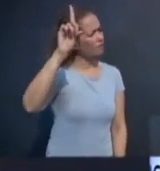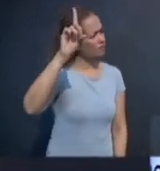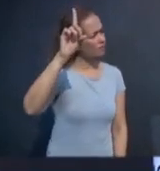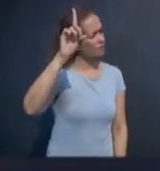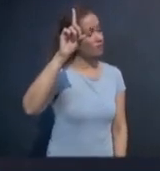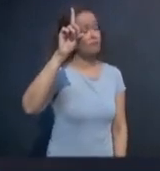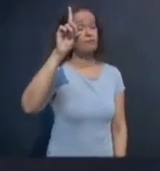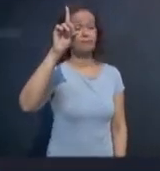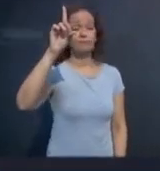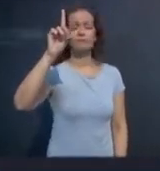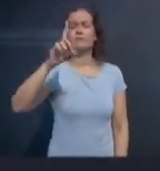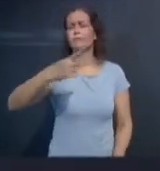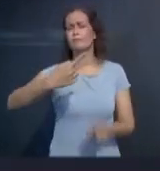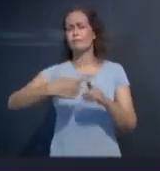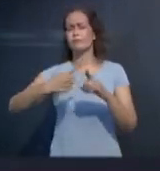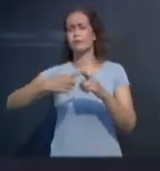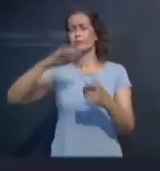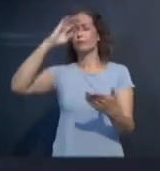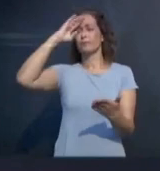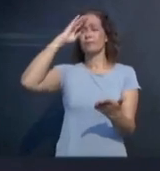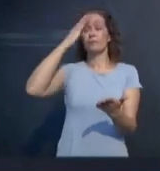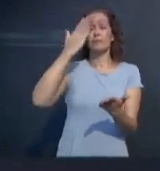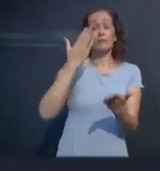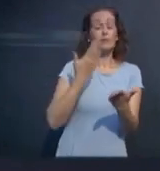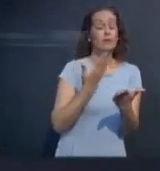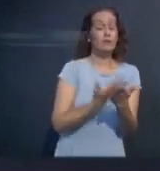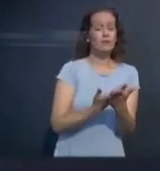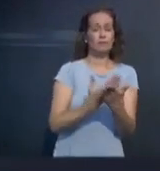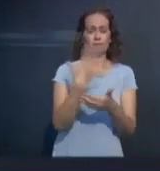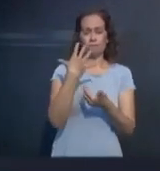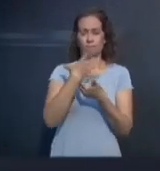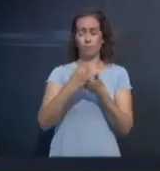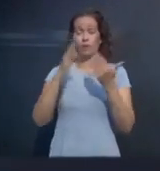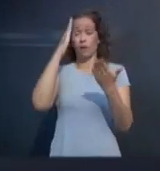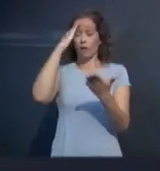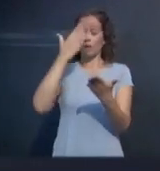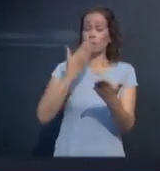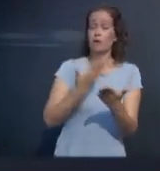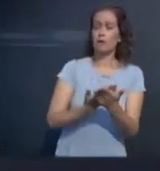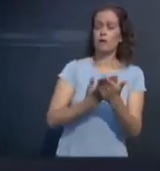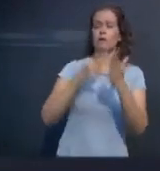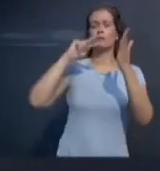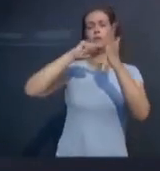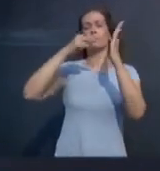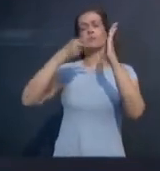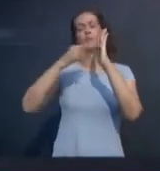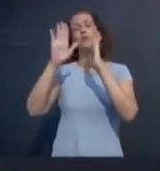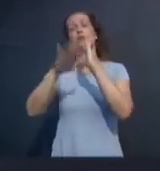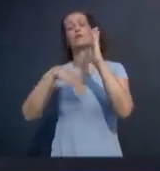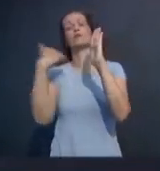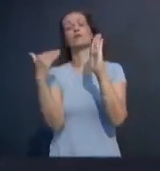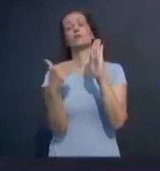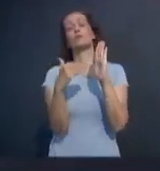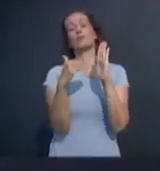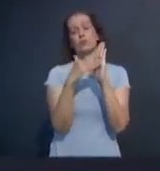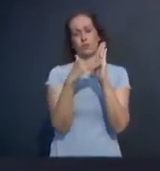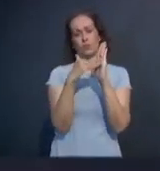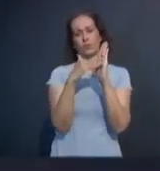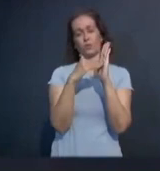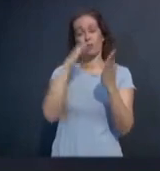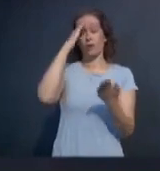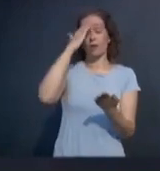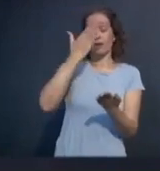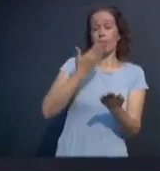Sabe por quê? Crer é tudo. Fale comigo. Crer é tudo. Crer